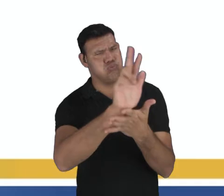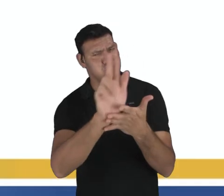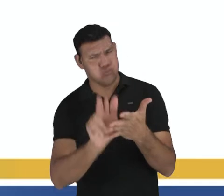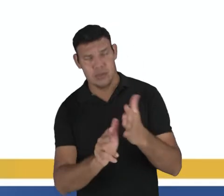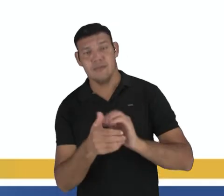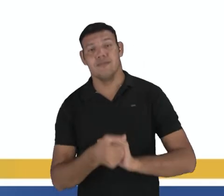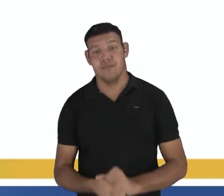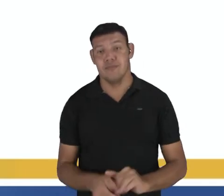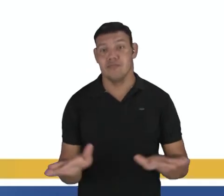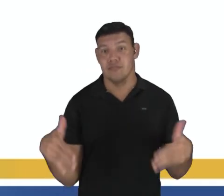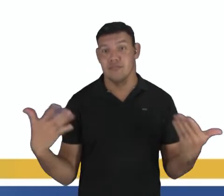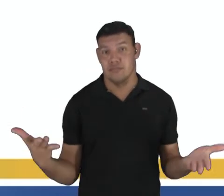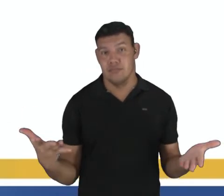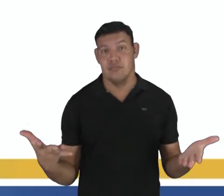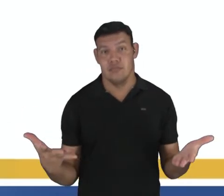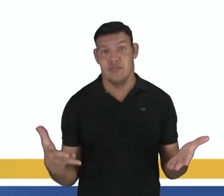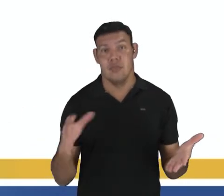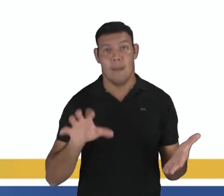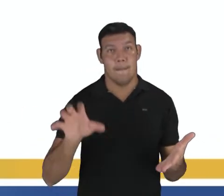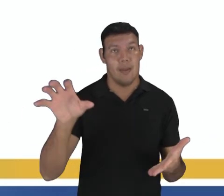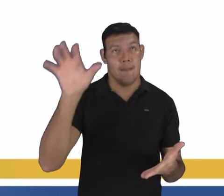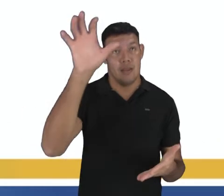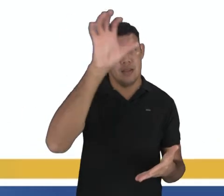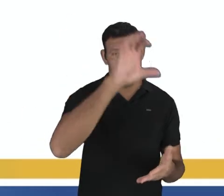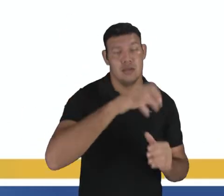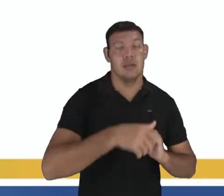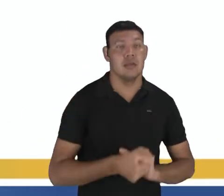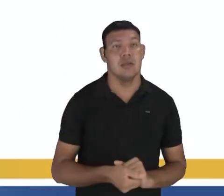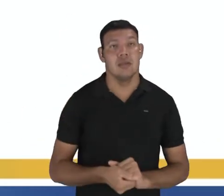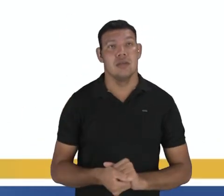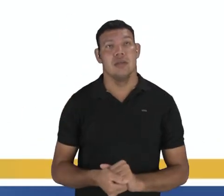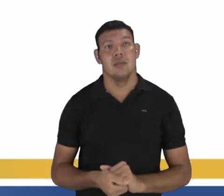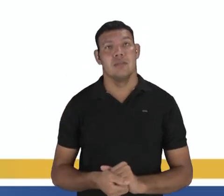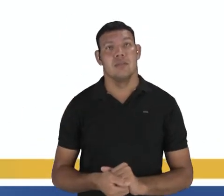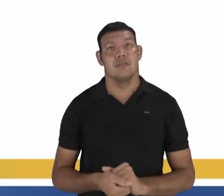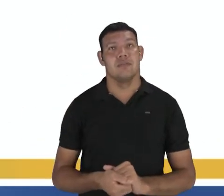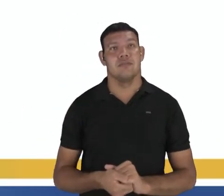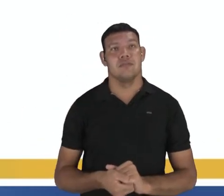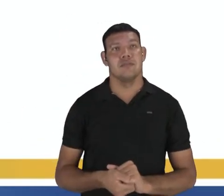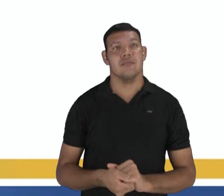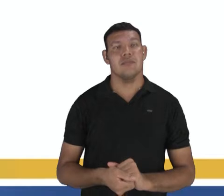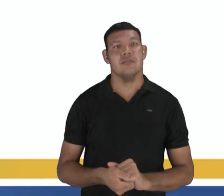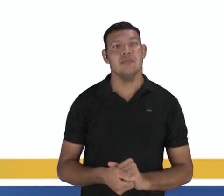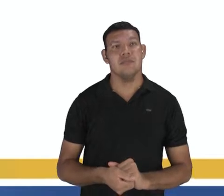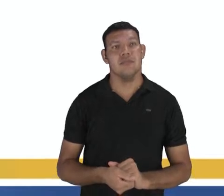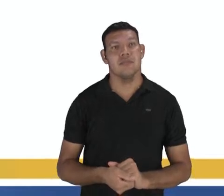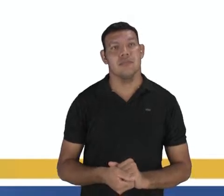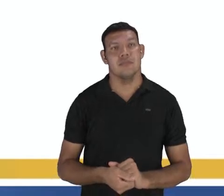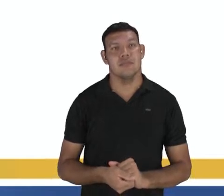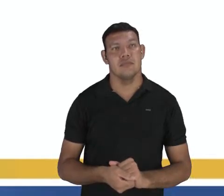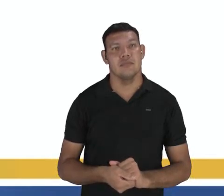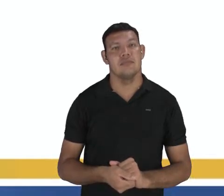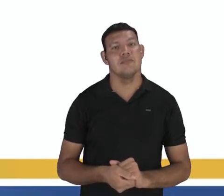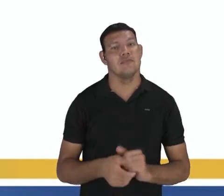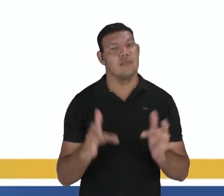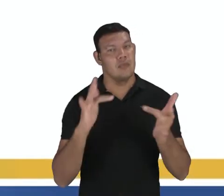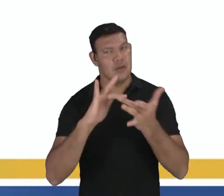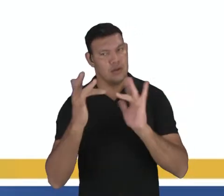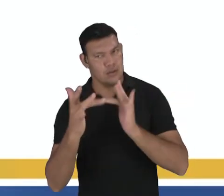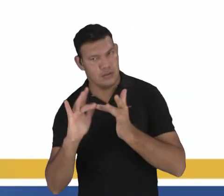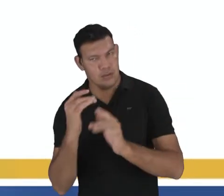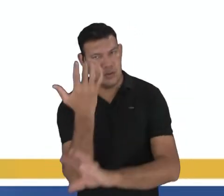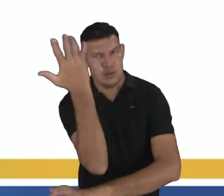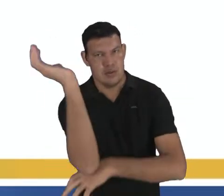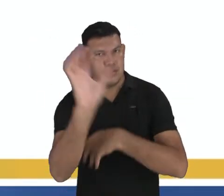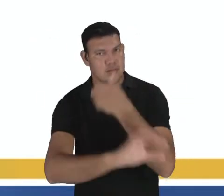né? Então, aí a gente tem nessas regiões, né, subsaarianas, esses povos, né, eles sempre tiveram contato com a natureza